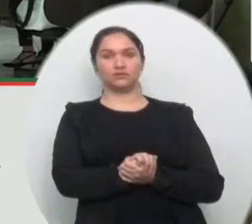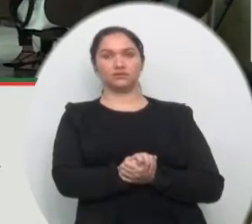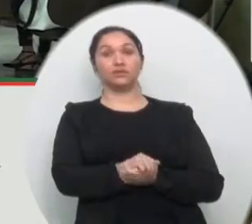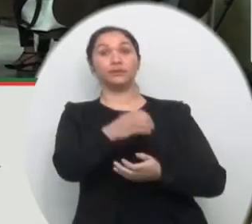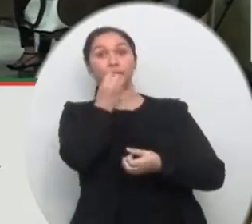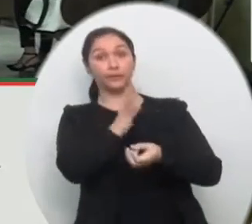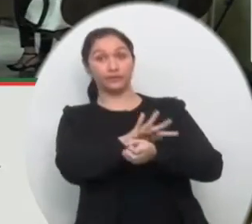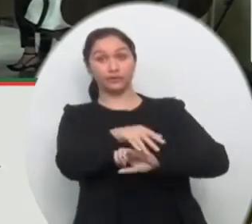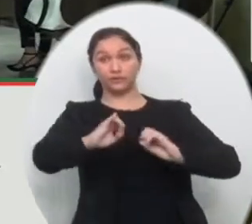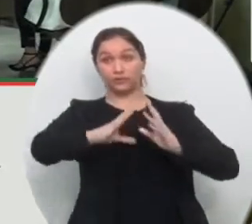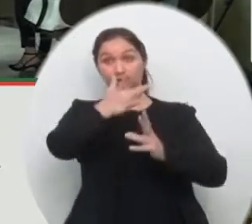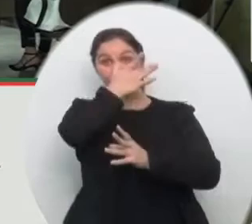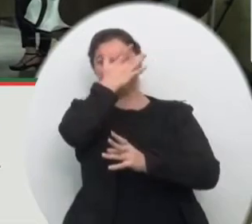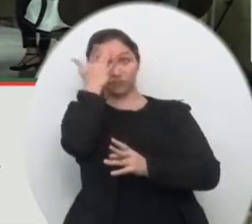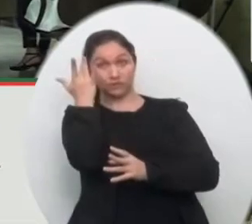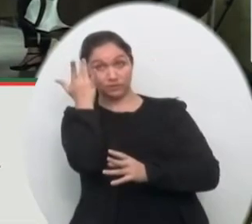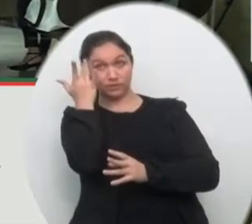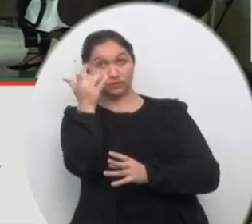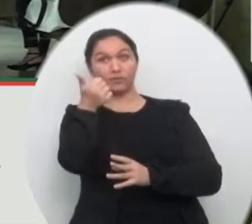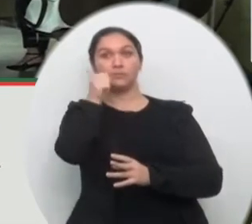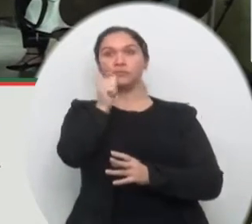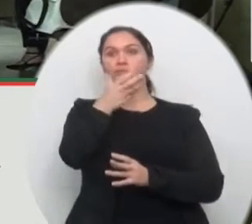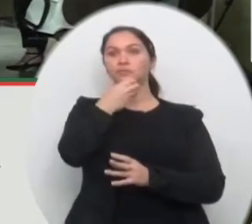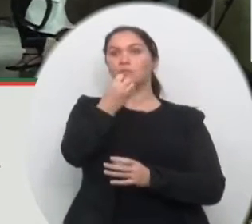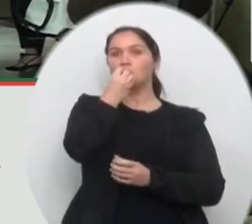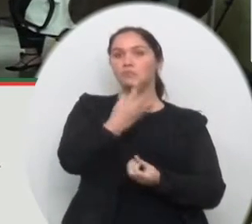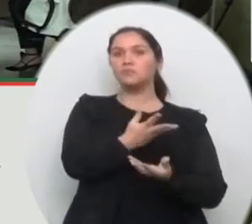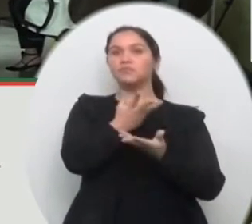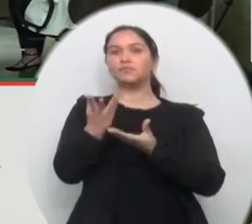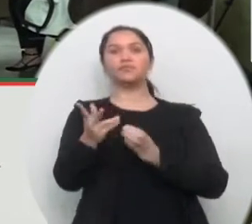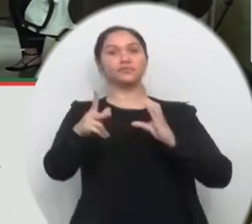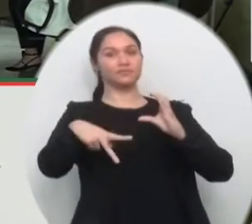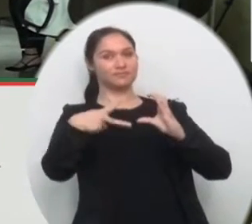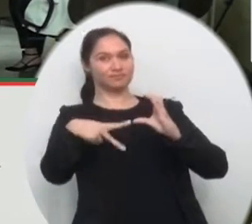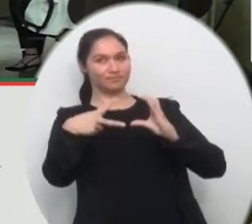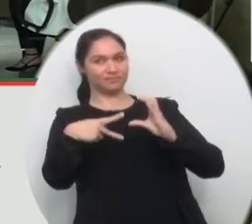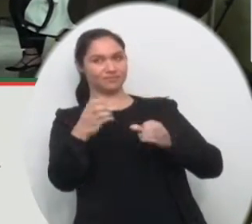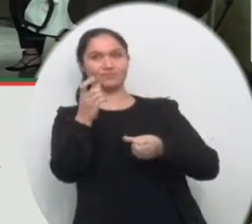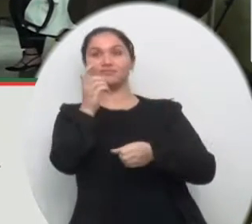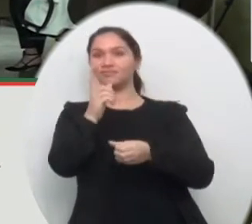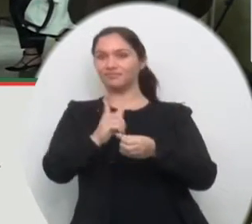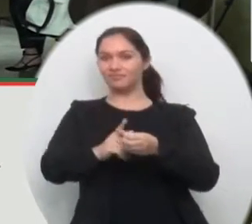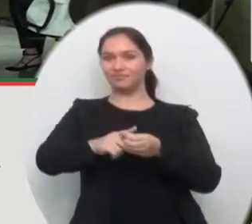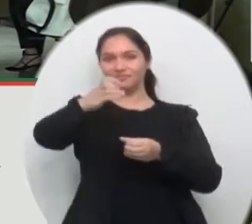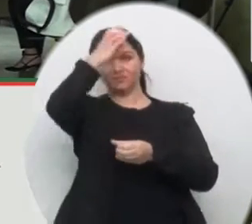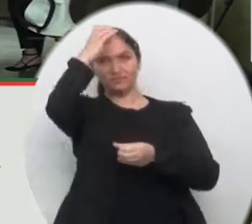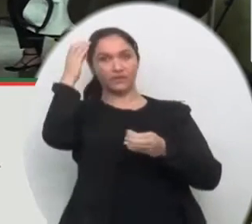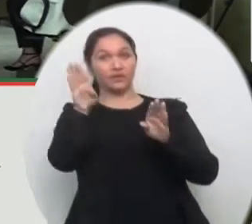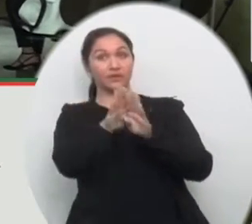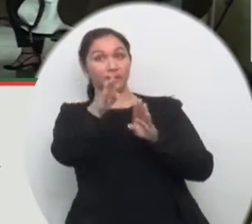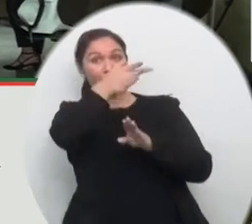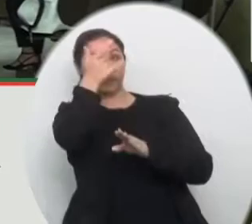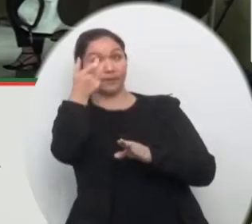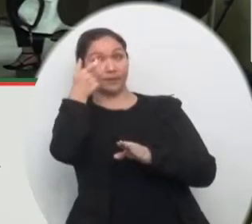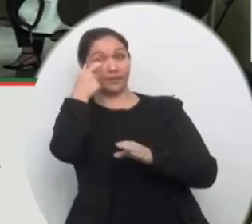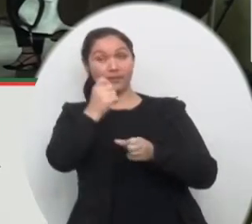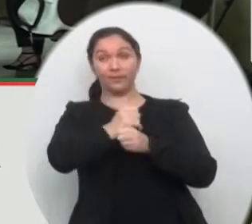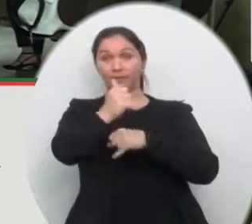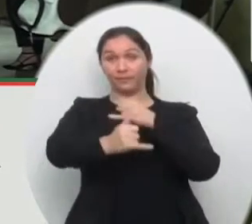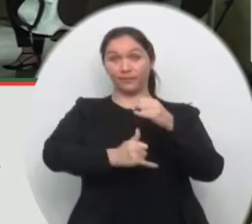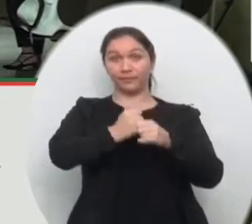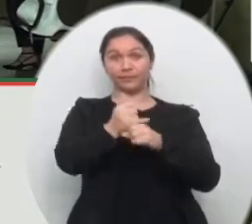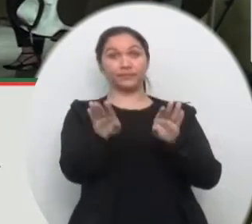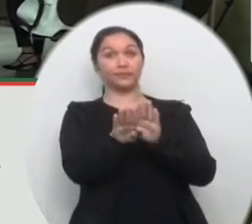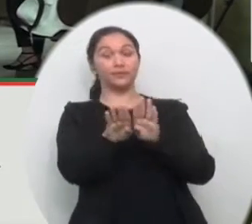Boa noite a todos, senhoras e senhores, sejam bem-vindos à Câmara de Vereadores de Criciúma, aos que nos acompanham pela internet e TV Cidadã, solicito aos vereadores